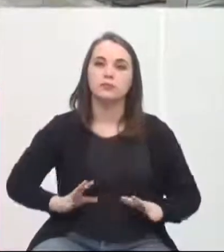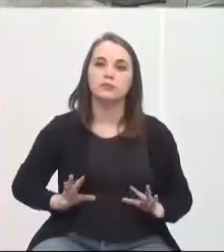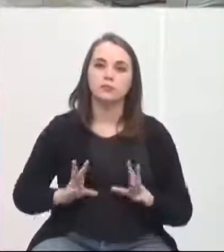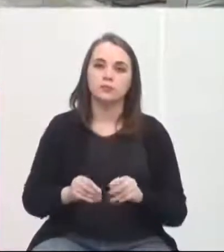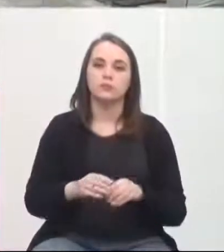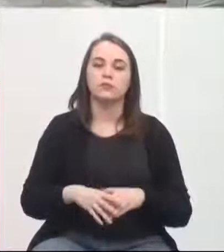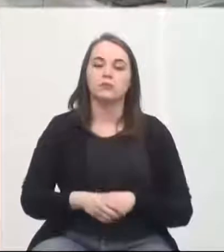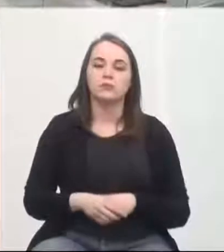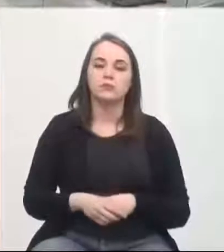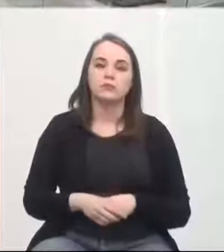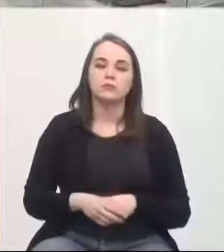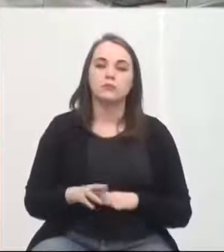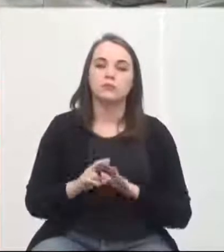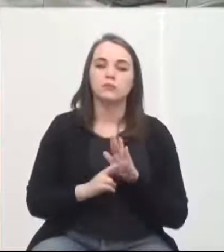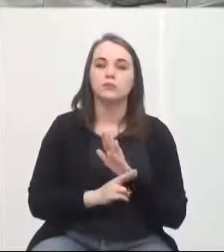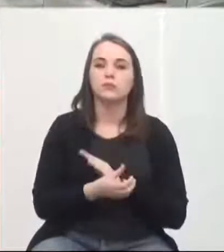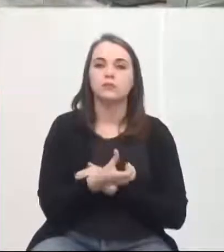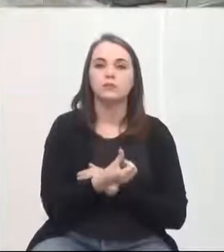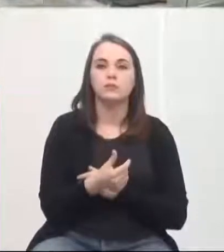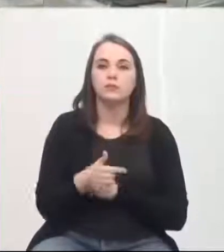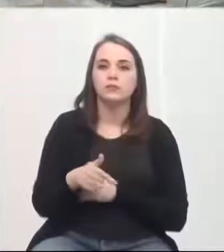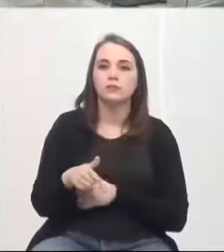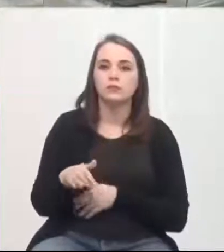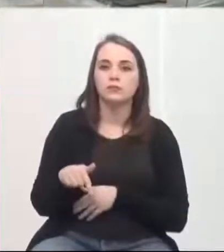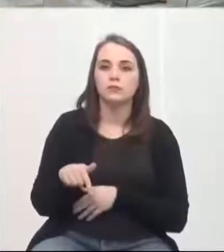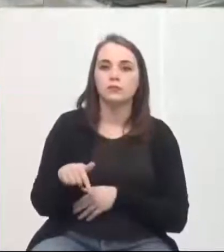por unanimidade. Requerimento